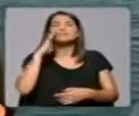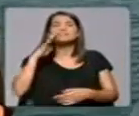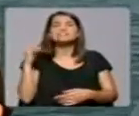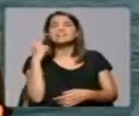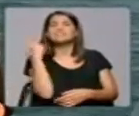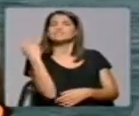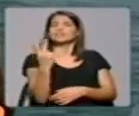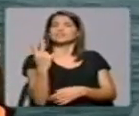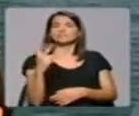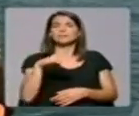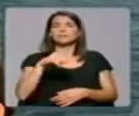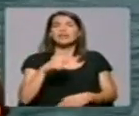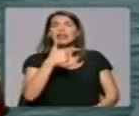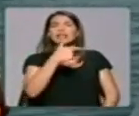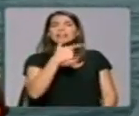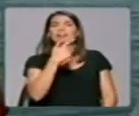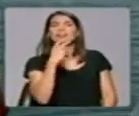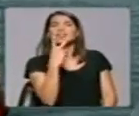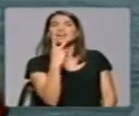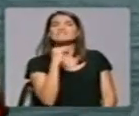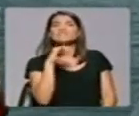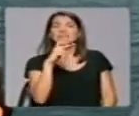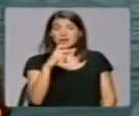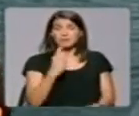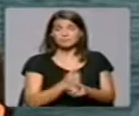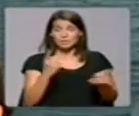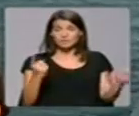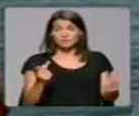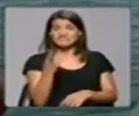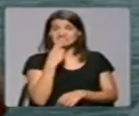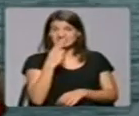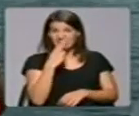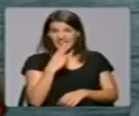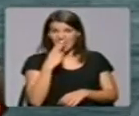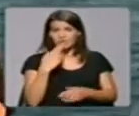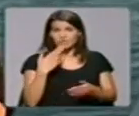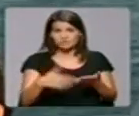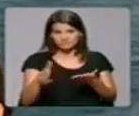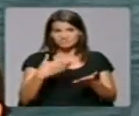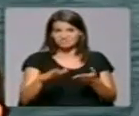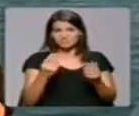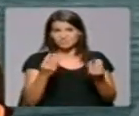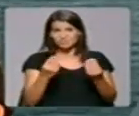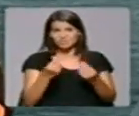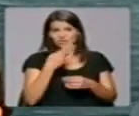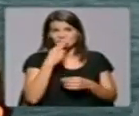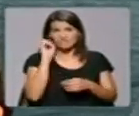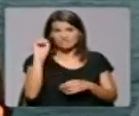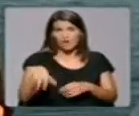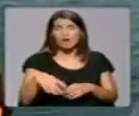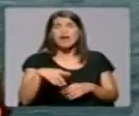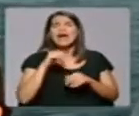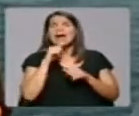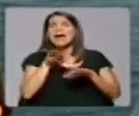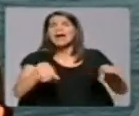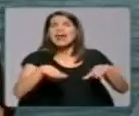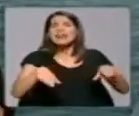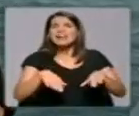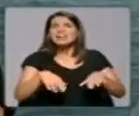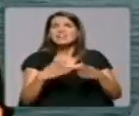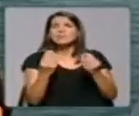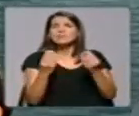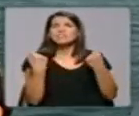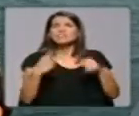Tavira e, Zé, espanta-te, além das beatas de cigarros, a segunda coisa mais encontrada nos areais são